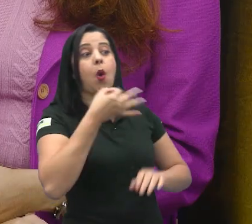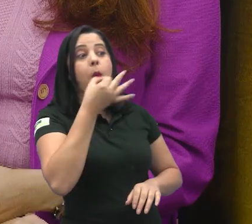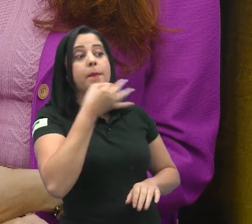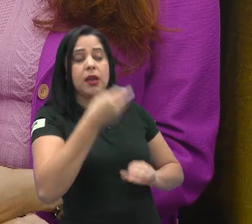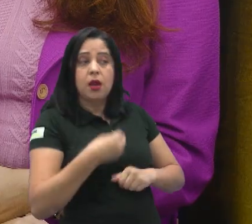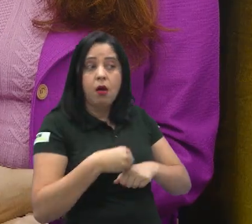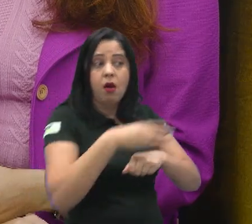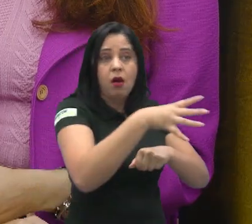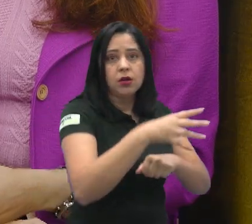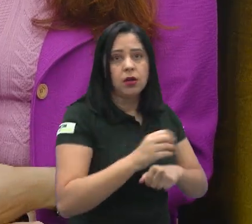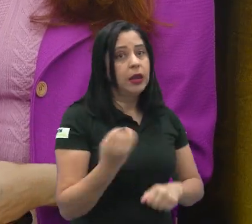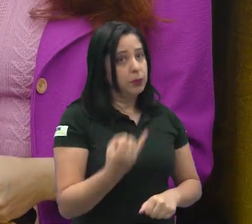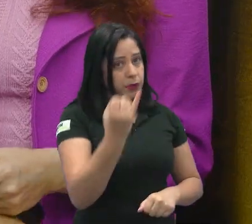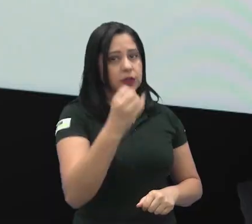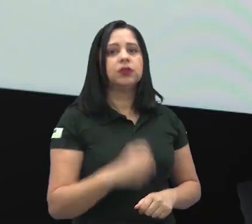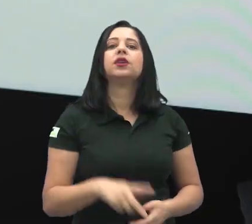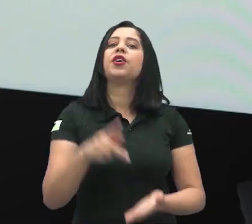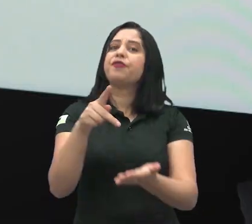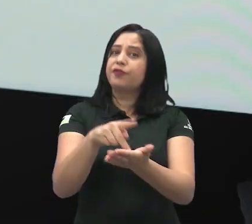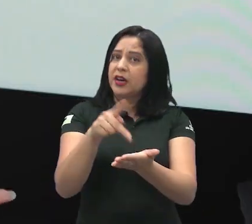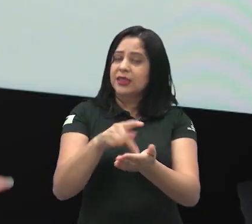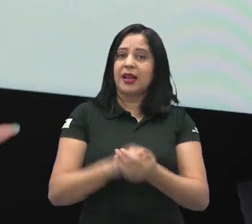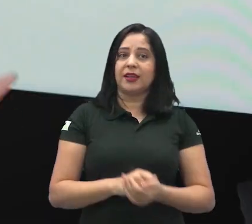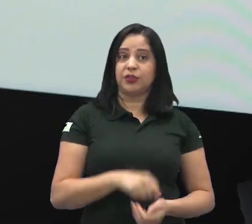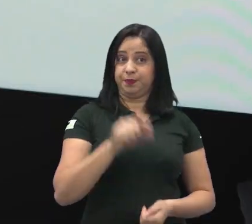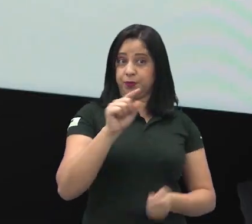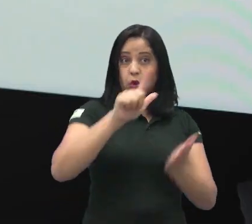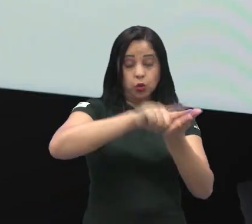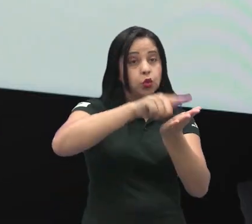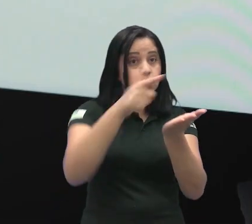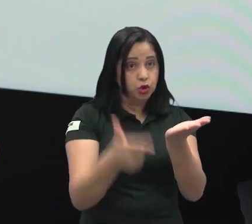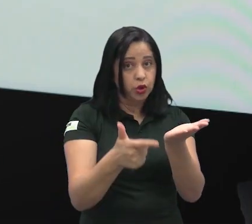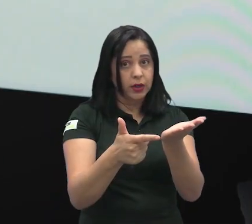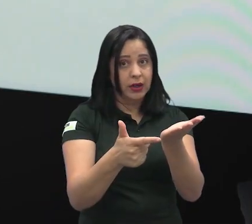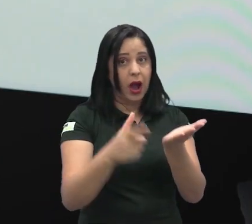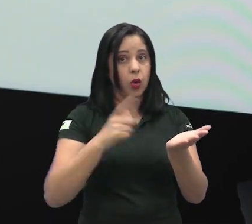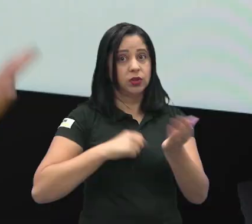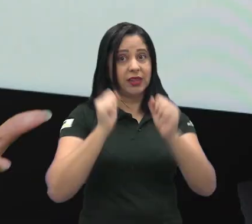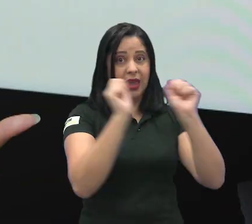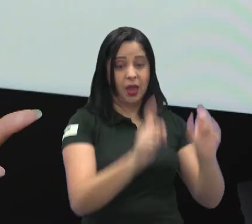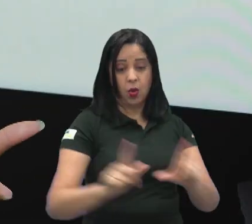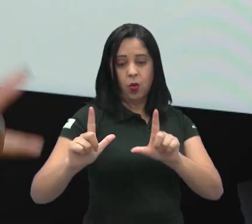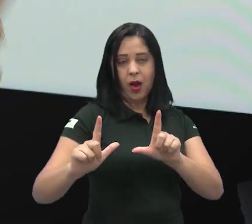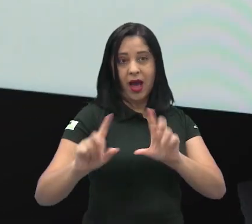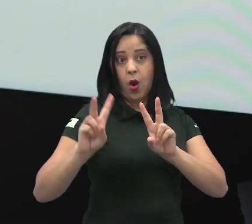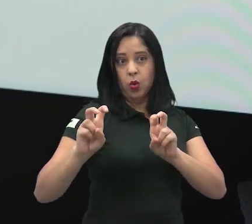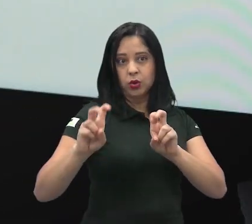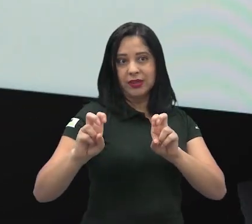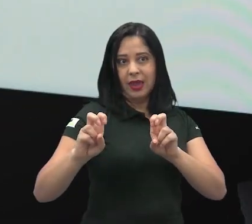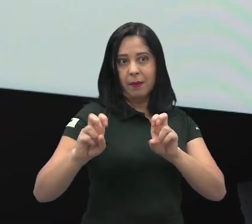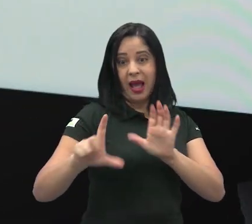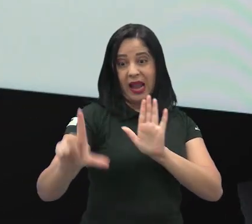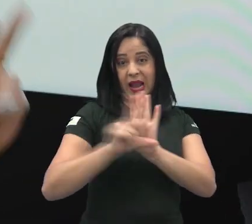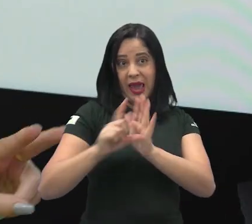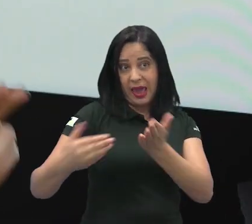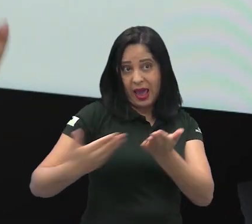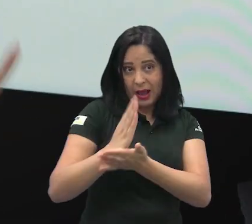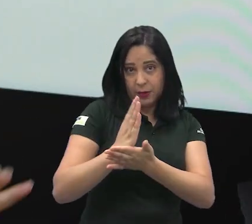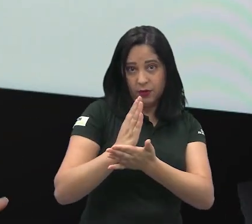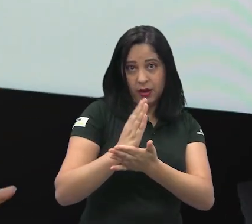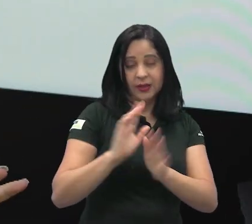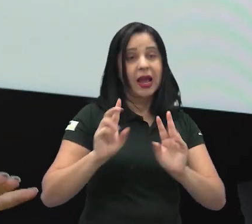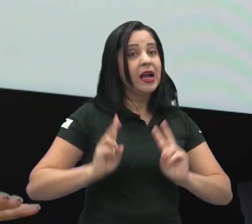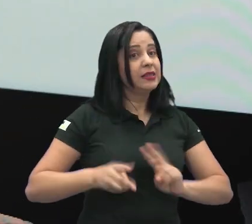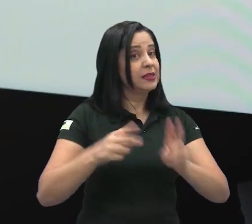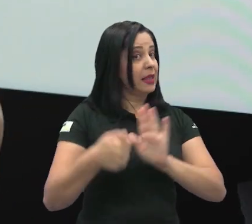uma sugestão, isso é muito importante. Verdade, Guerra. E lá no Boletim Legislativo a gente tem um quadro que chama Agora é Lei, que a gente mostra 2 leis em